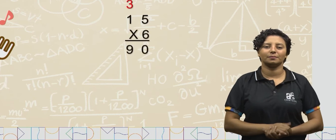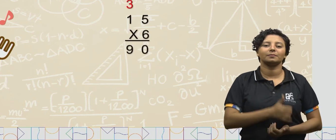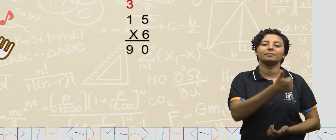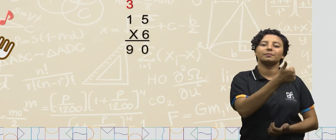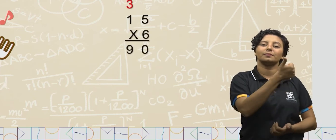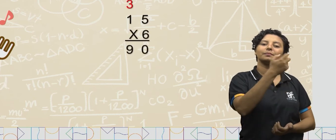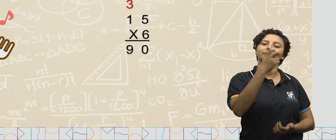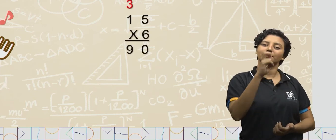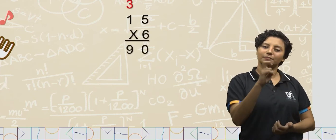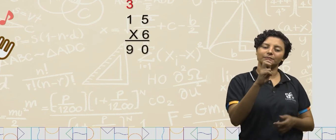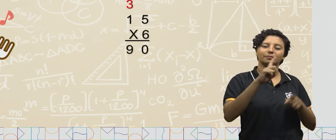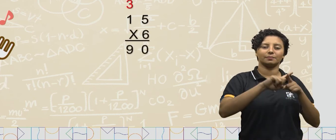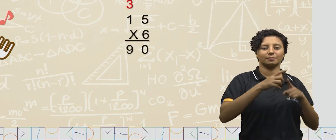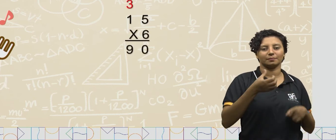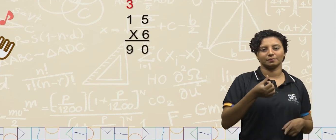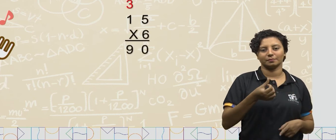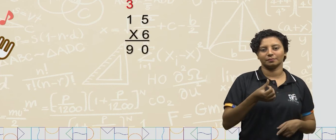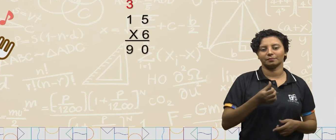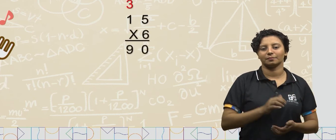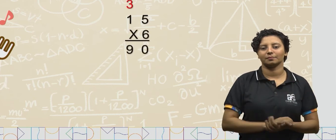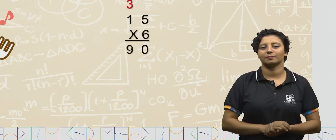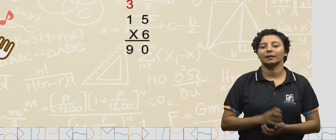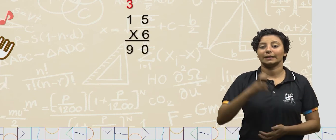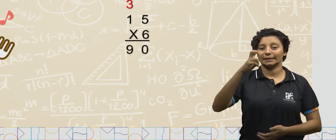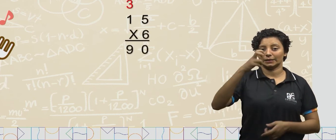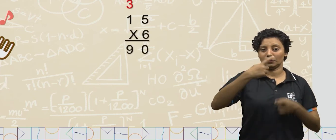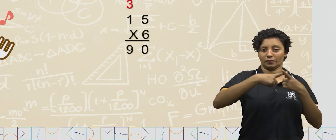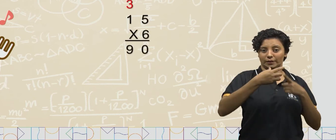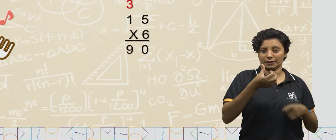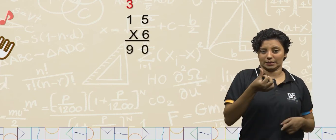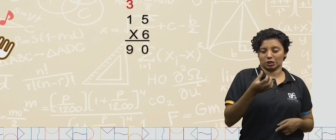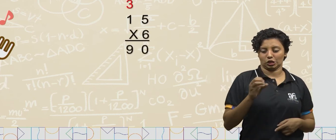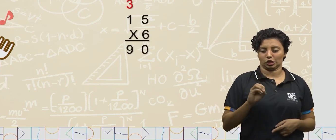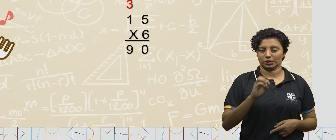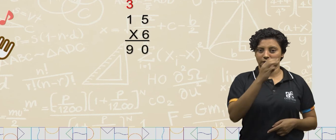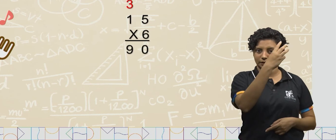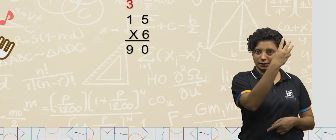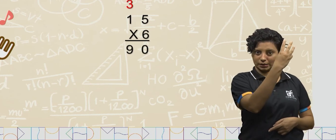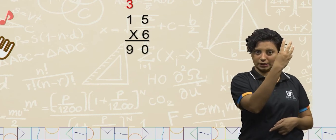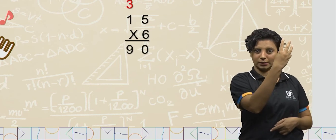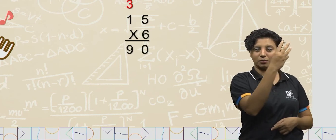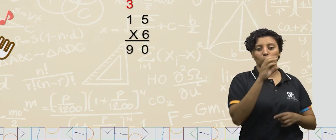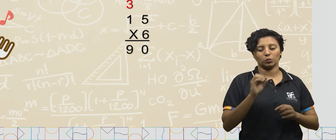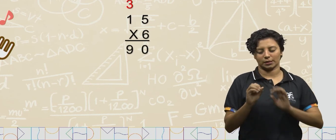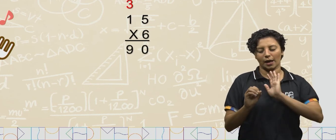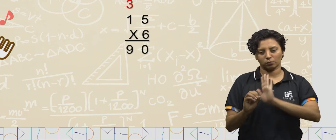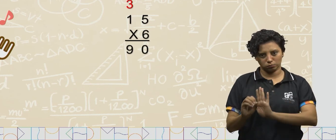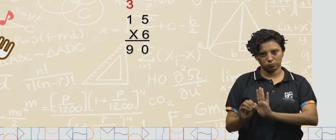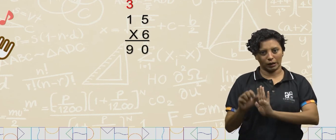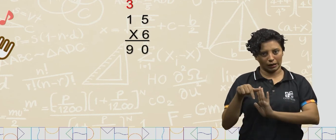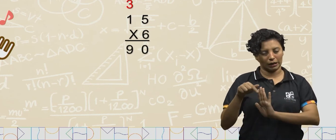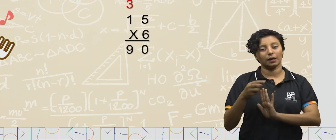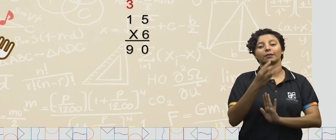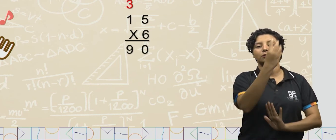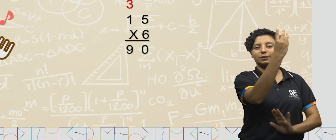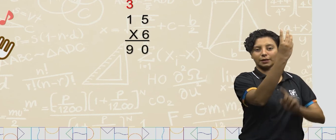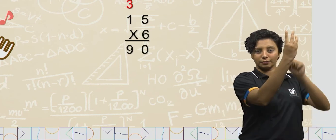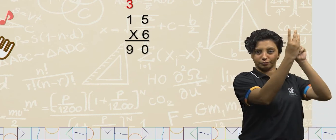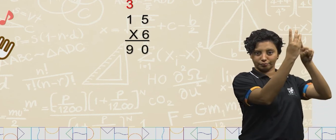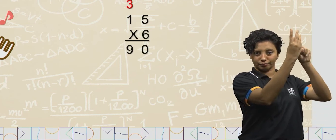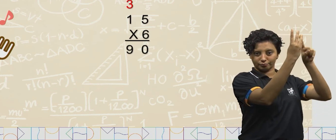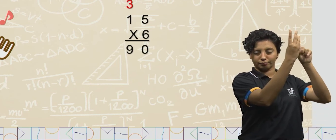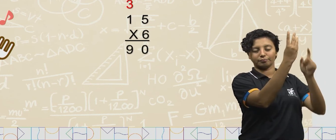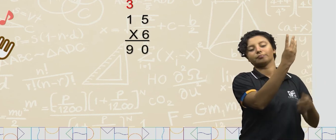15 vezes 6. Primeiro, 5 vezes 6 é 30, o 0 fica no produto e